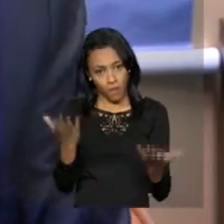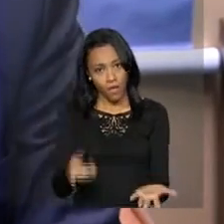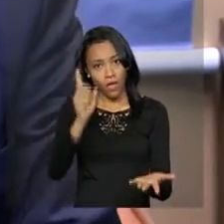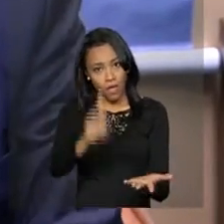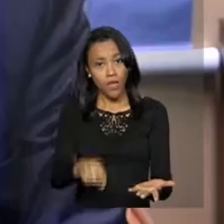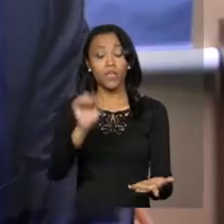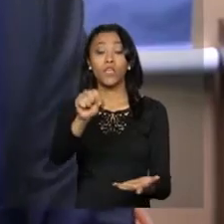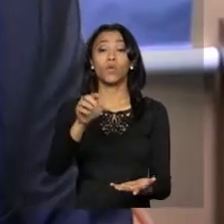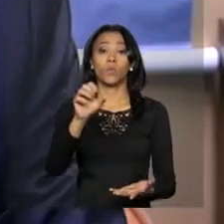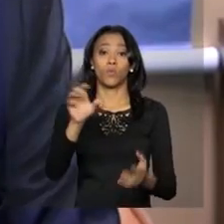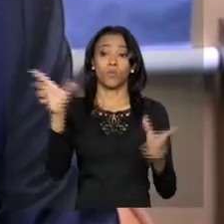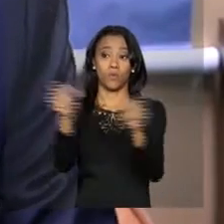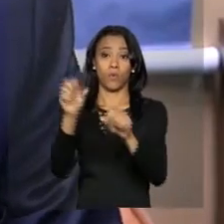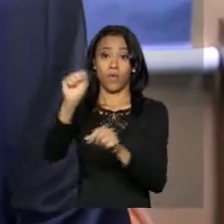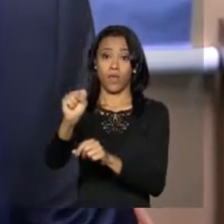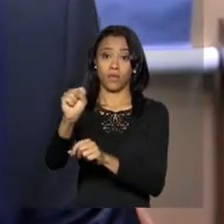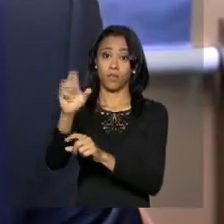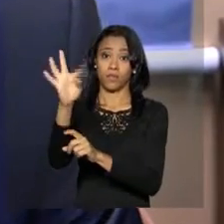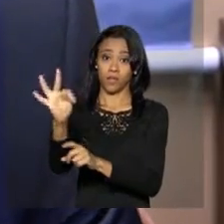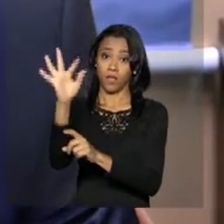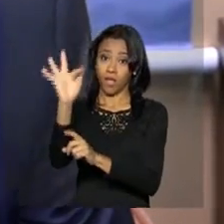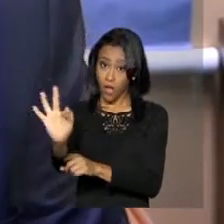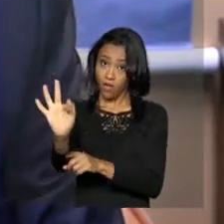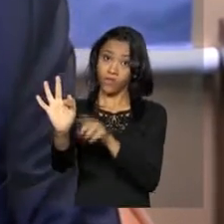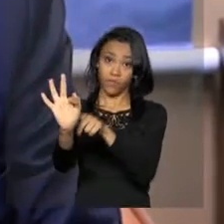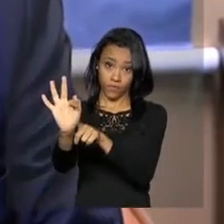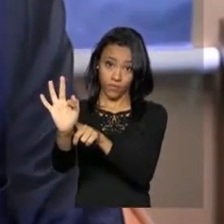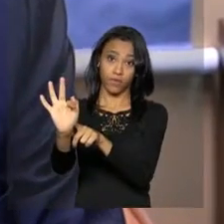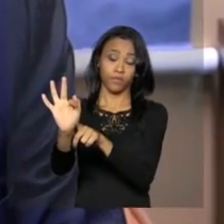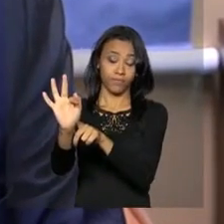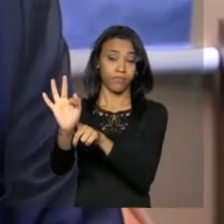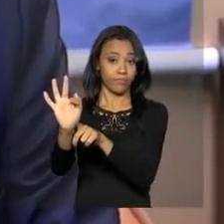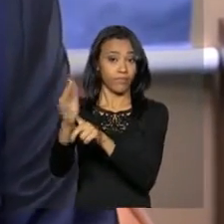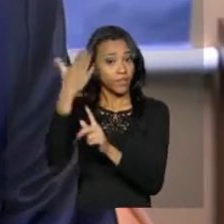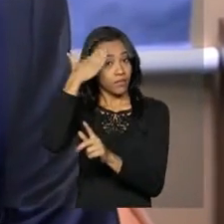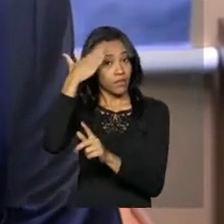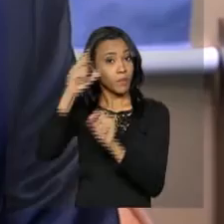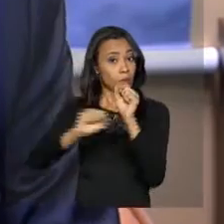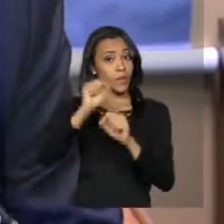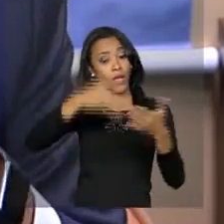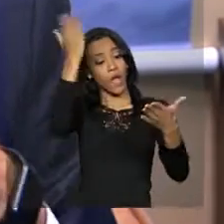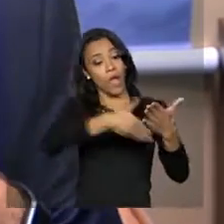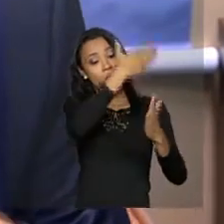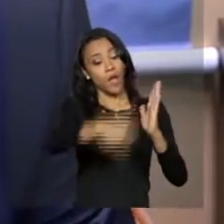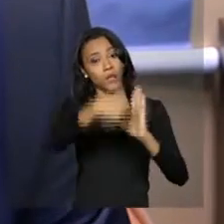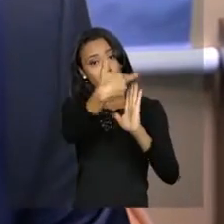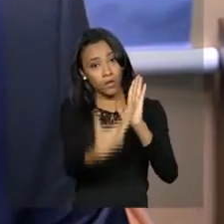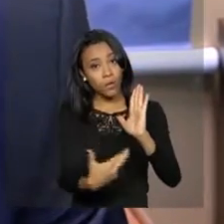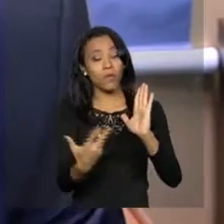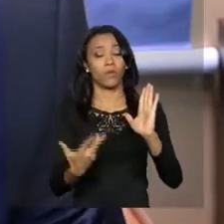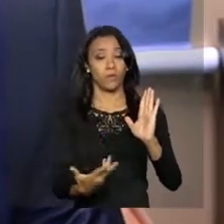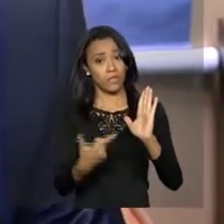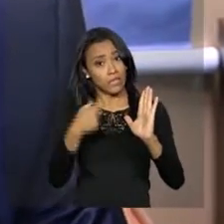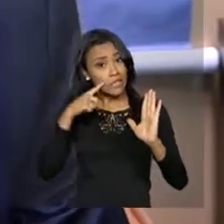não reconheceu, apesar de nós termos dois votos divergentes, as nulidades, mas delimitou o objeto.